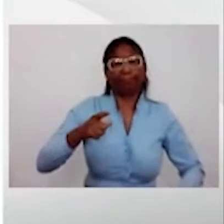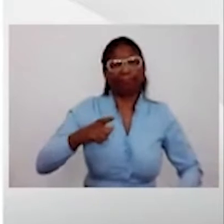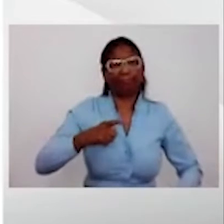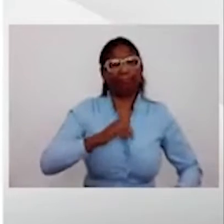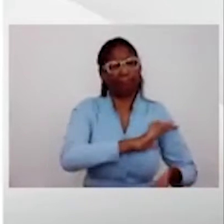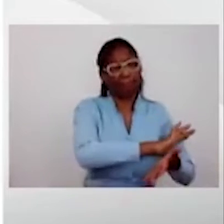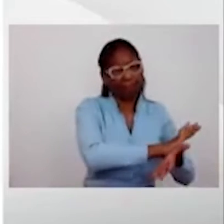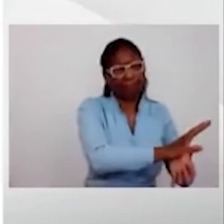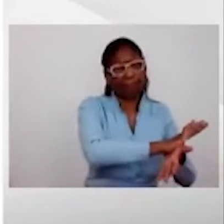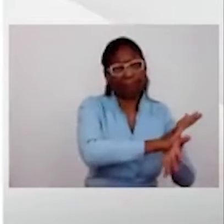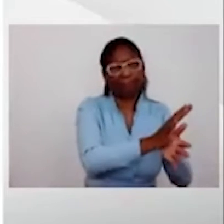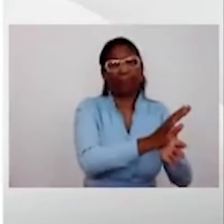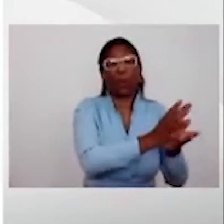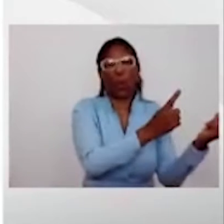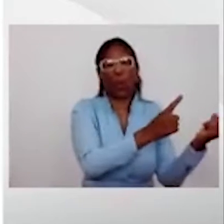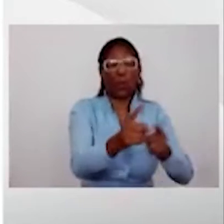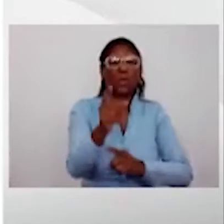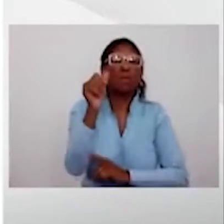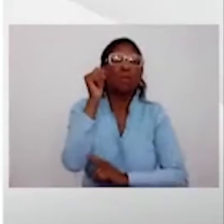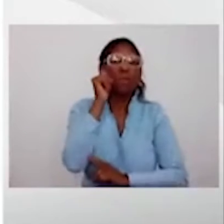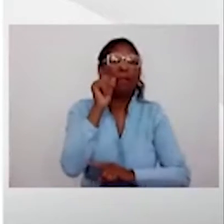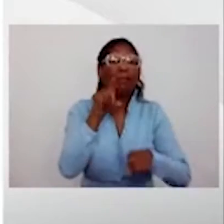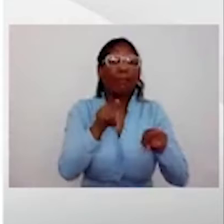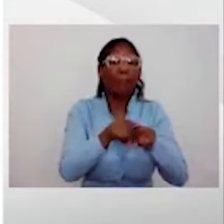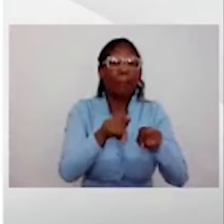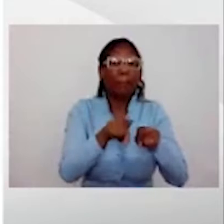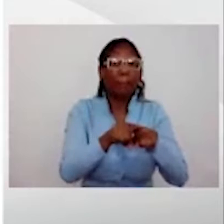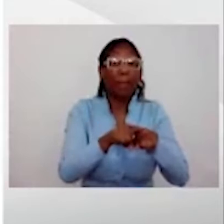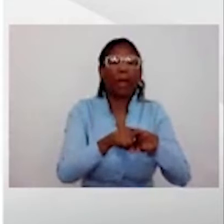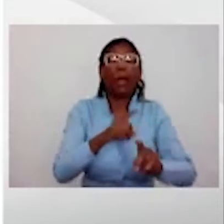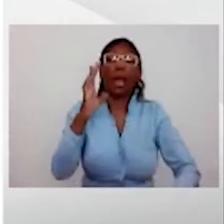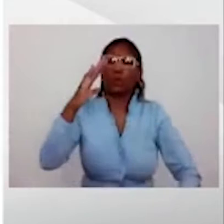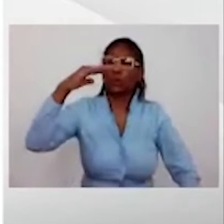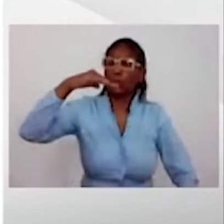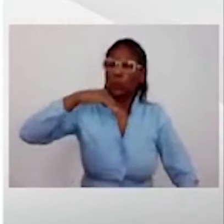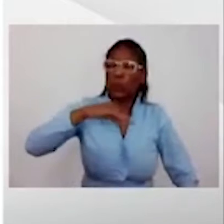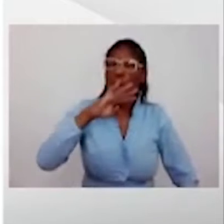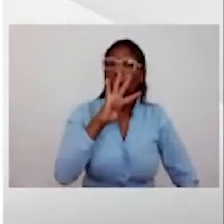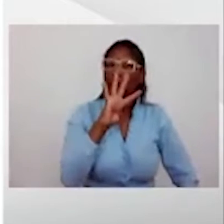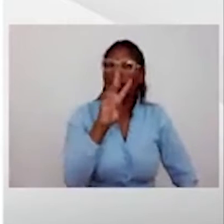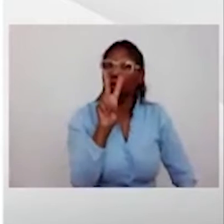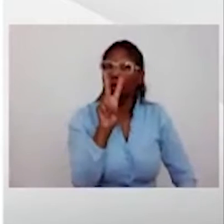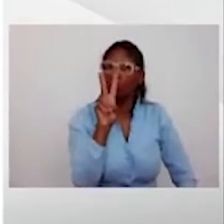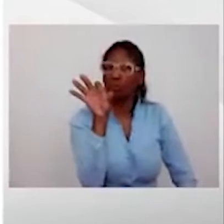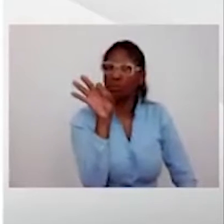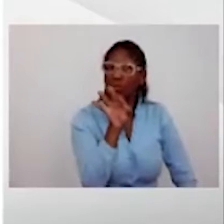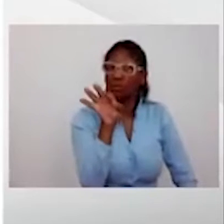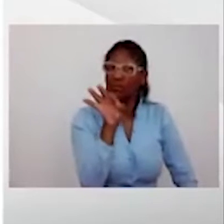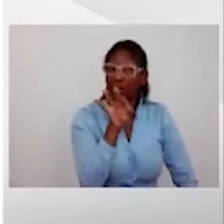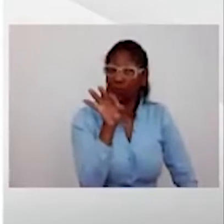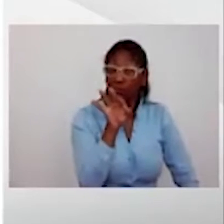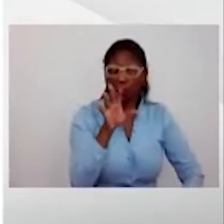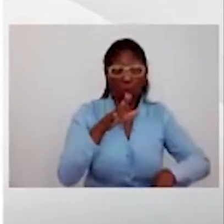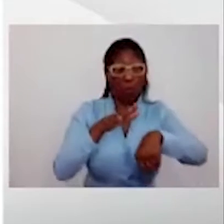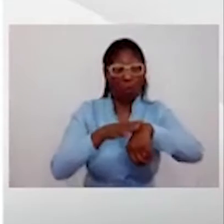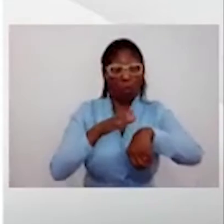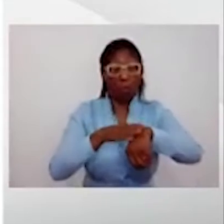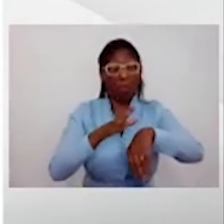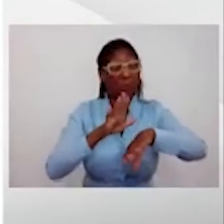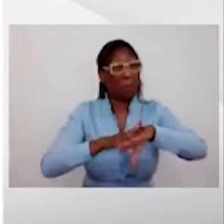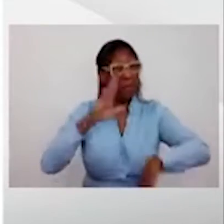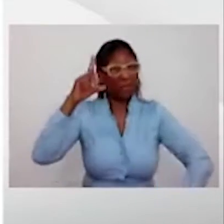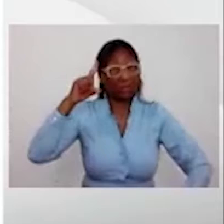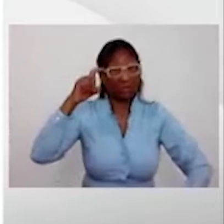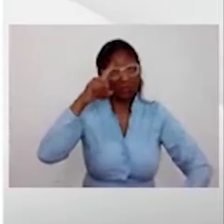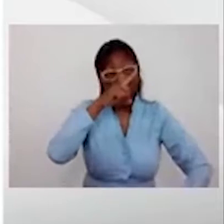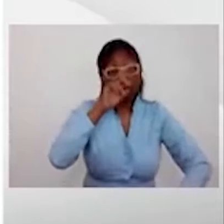gente olha apenas os homicídios, a gente tem esta redução de 42%. Em relação ao momento mais crítico do Estado,